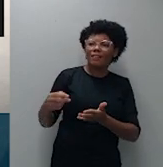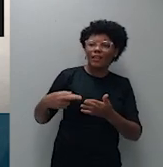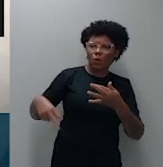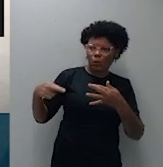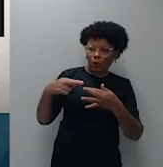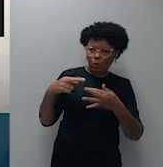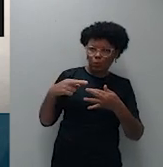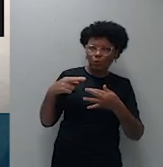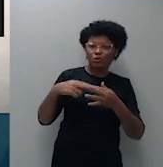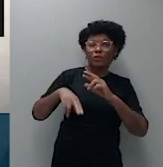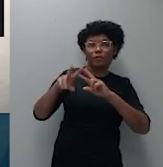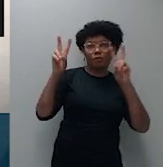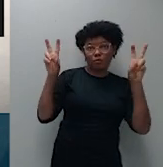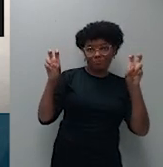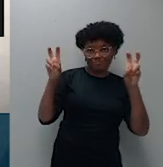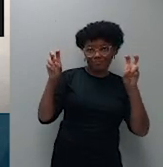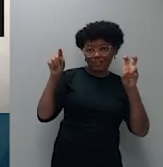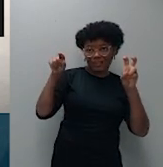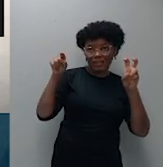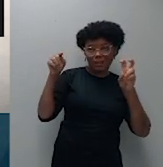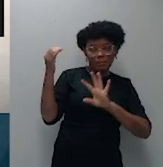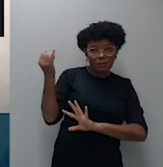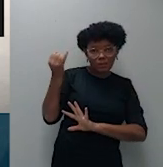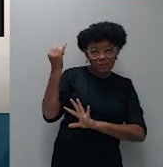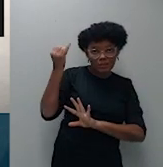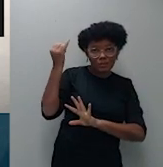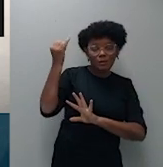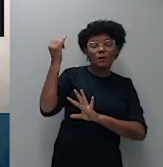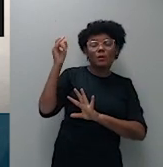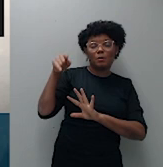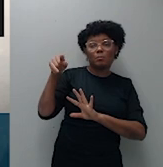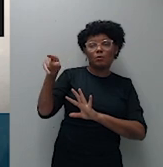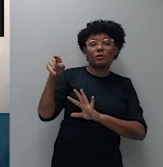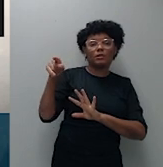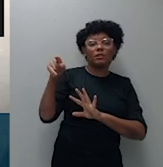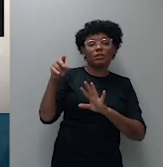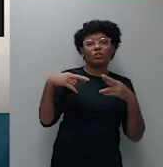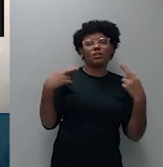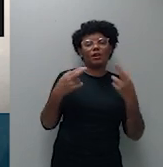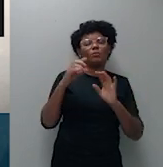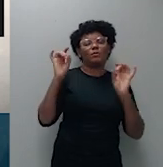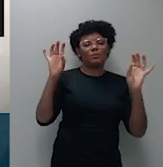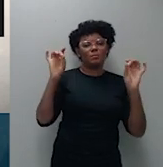repetitivo afetado por pessoal eu